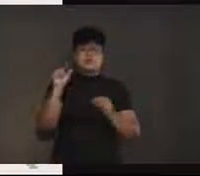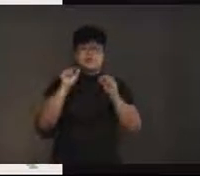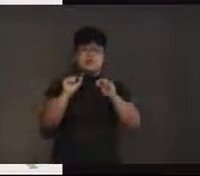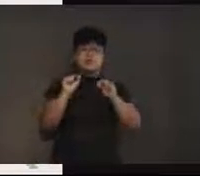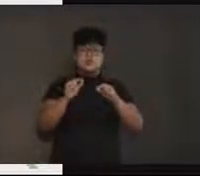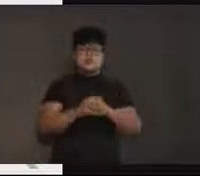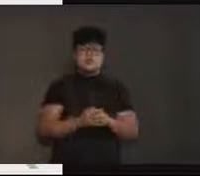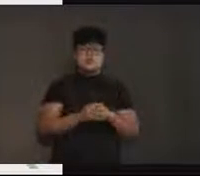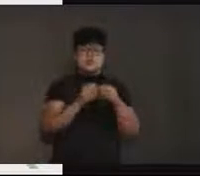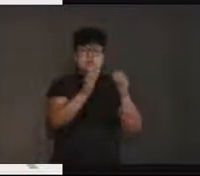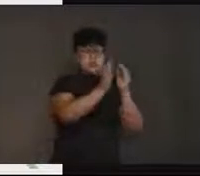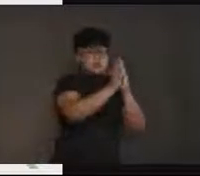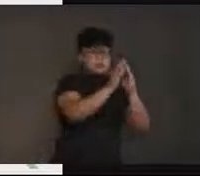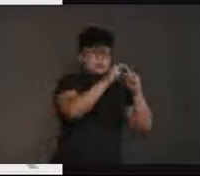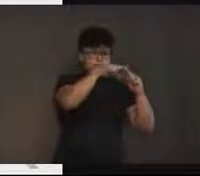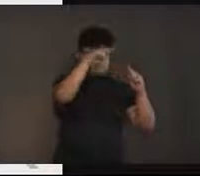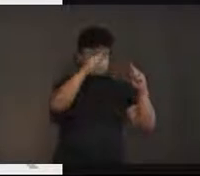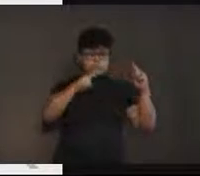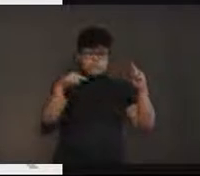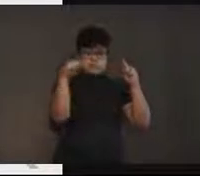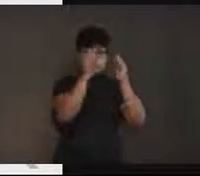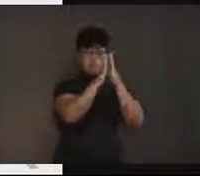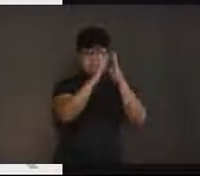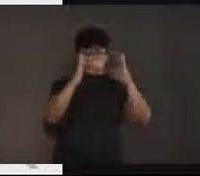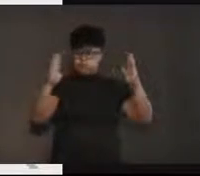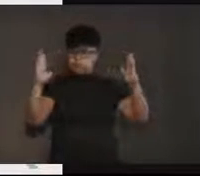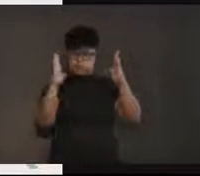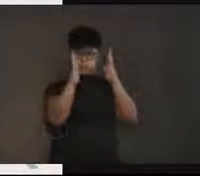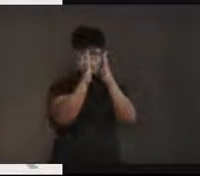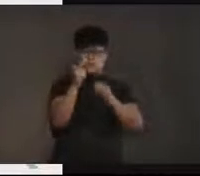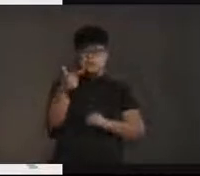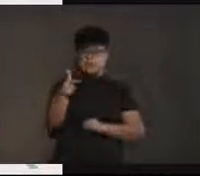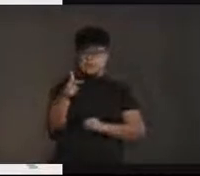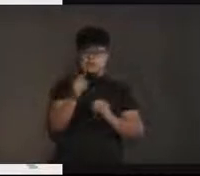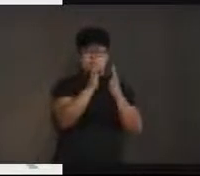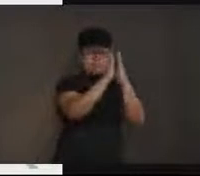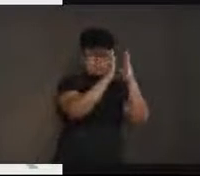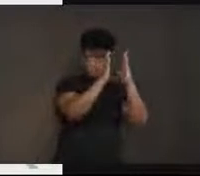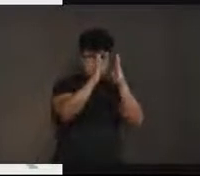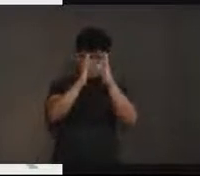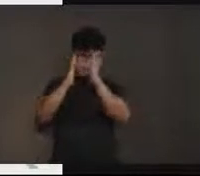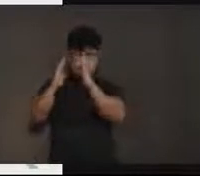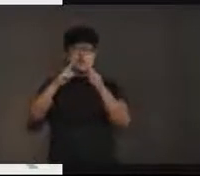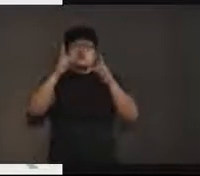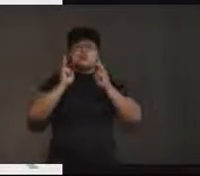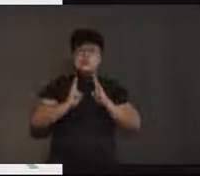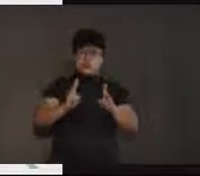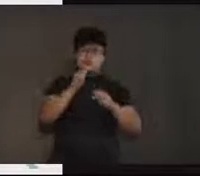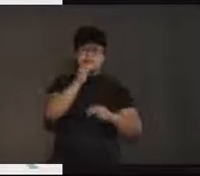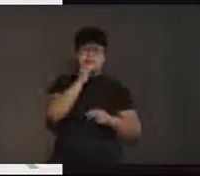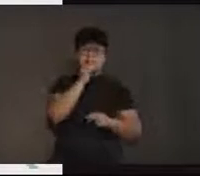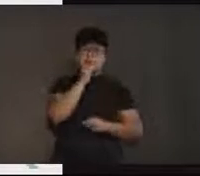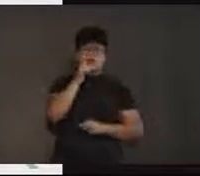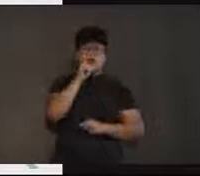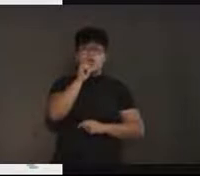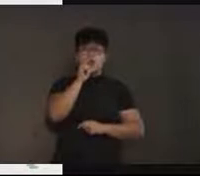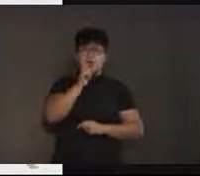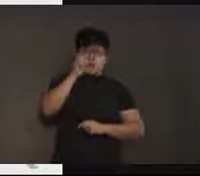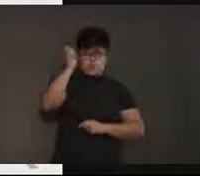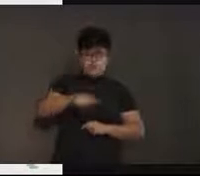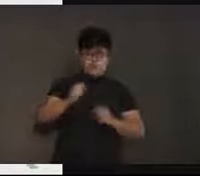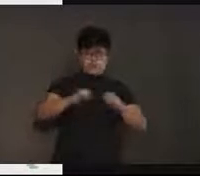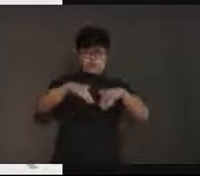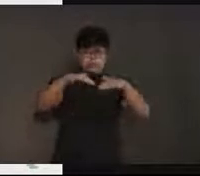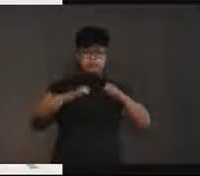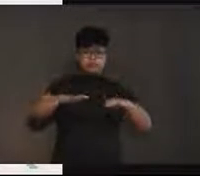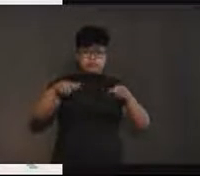inspeção não se a larga e nem se espalha quando se propaga em ondas sobre a água por exemplo ela se